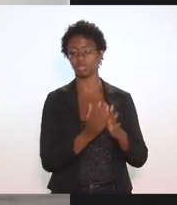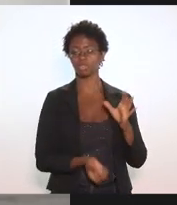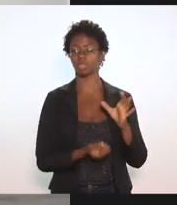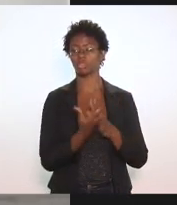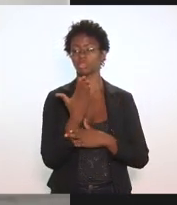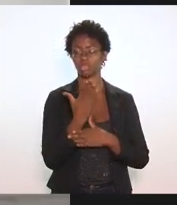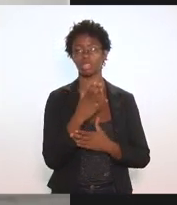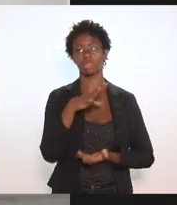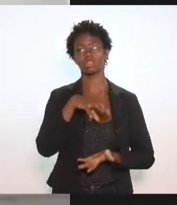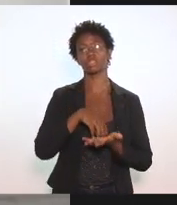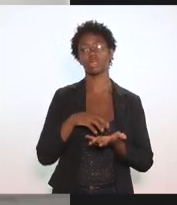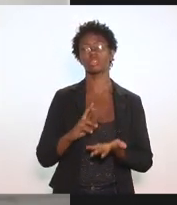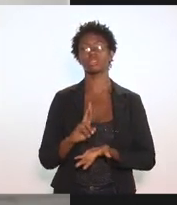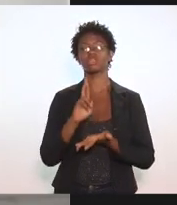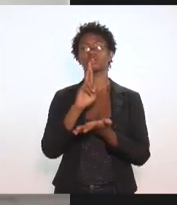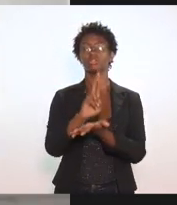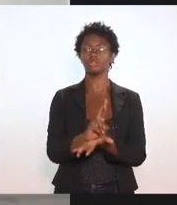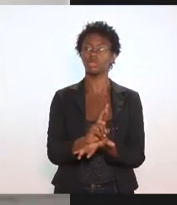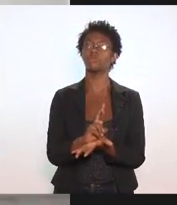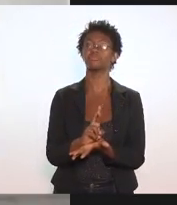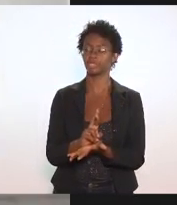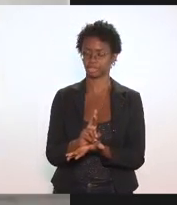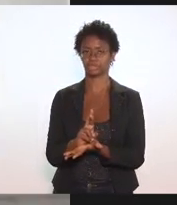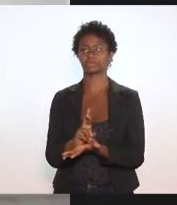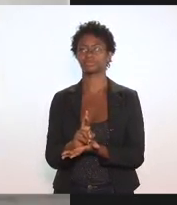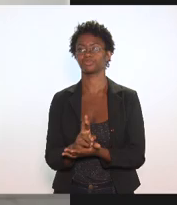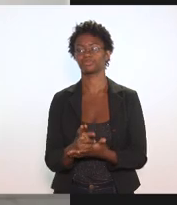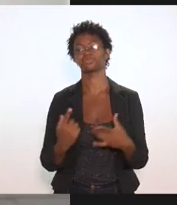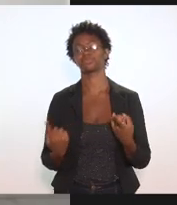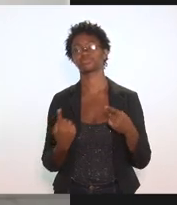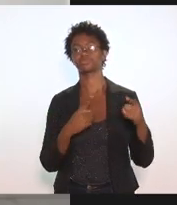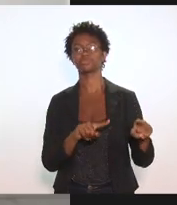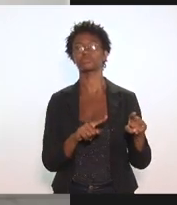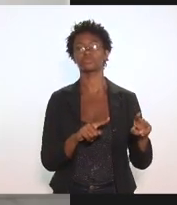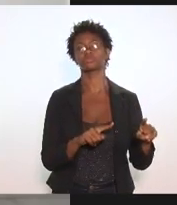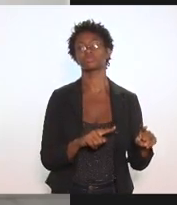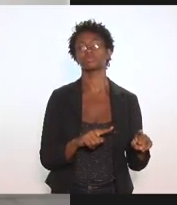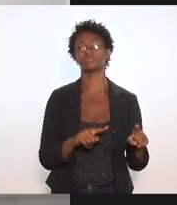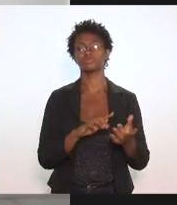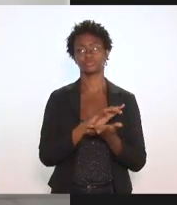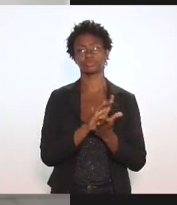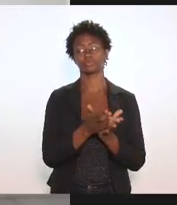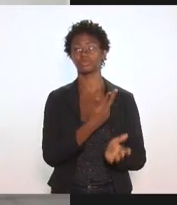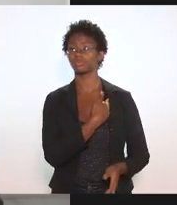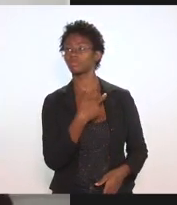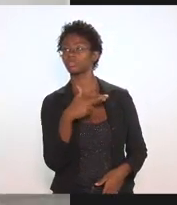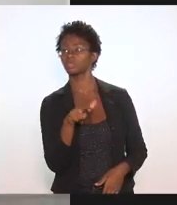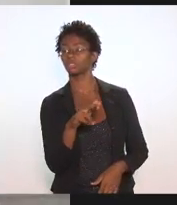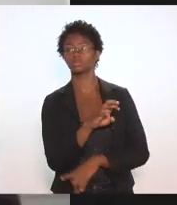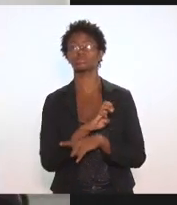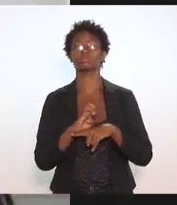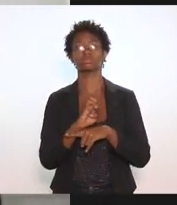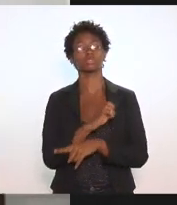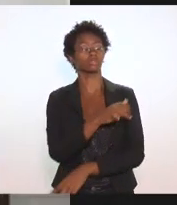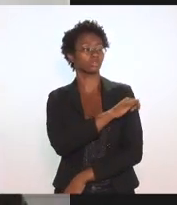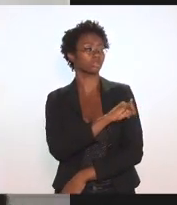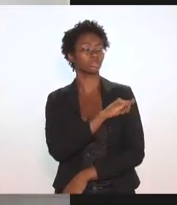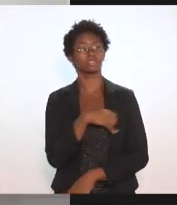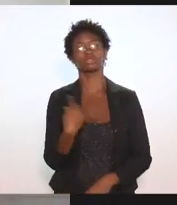de referência de combate à intolerância religiosa no Estado do Rio de Janeiro, e a gente precisa,